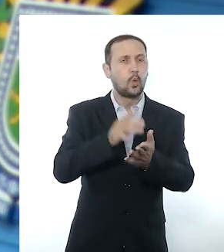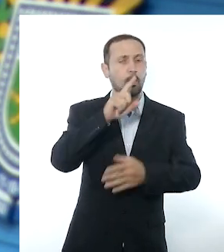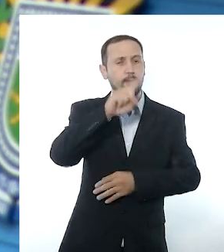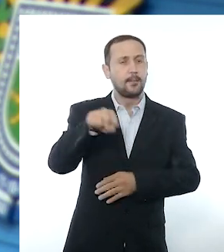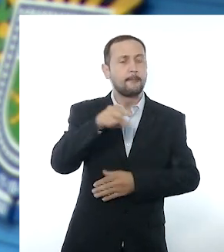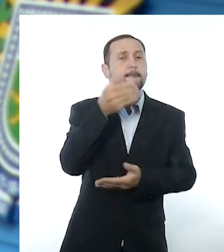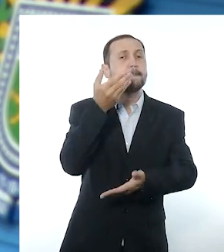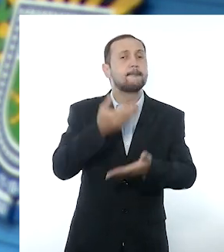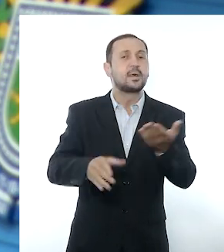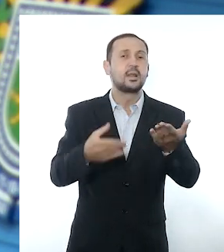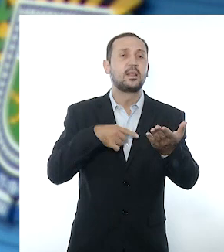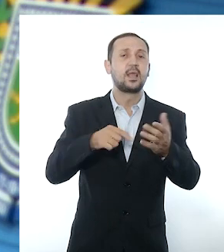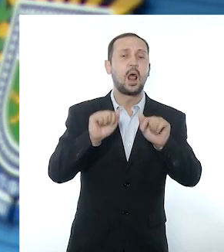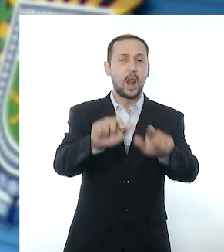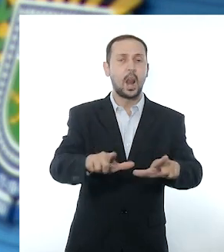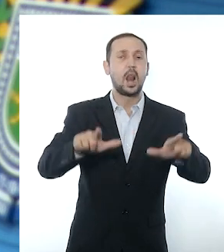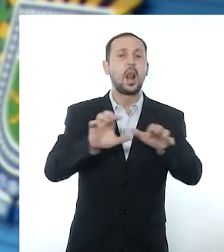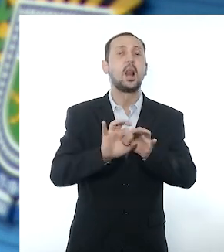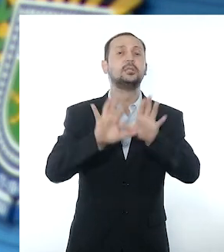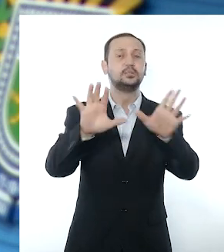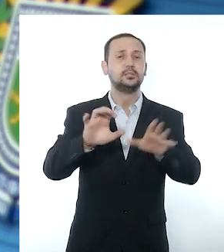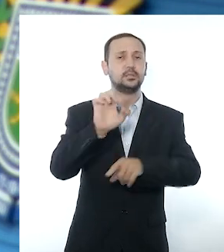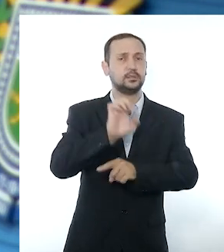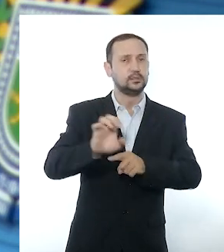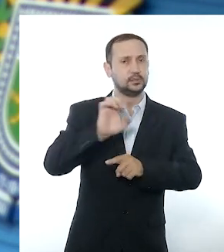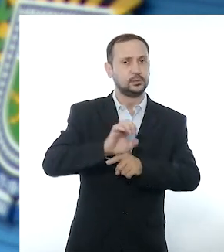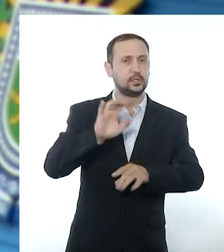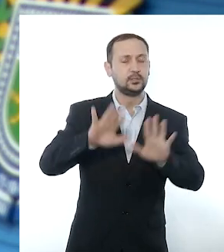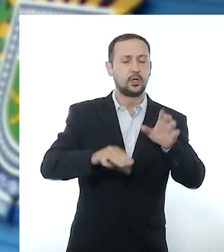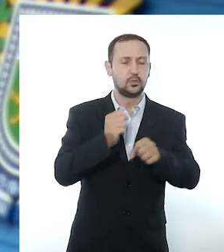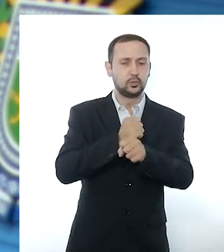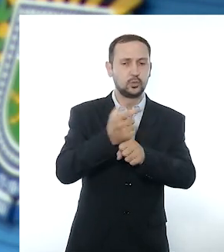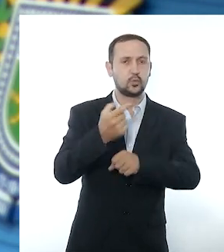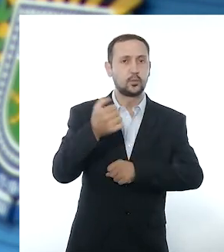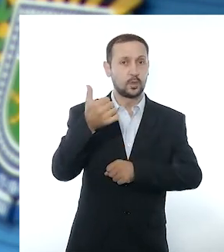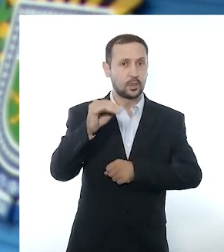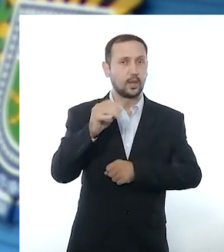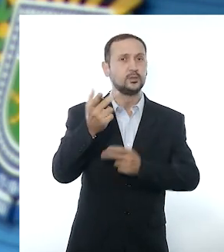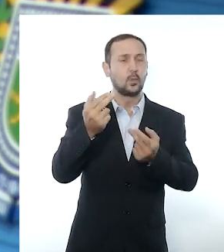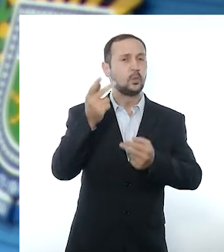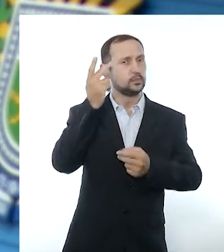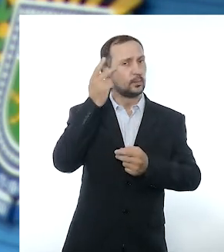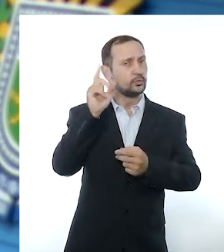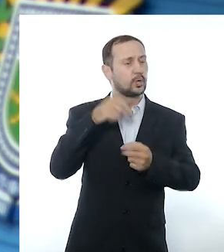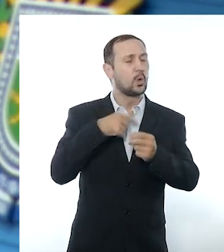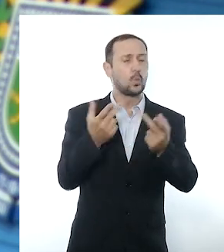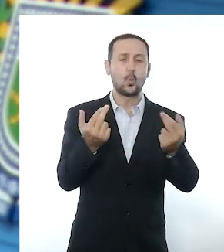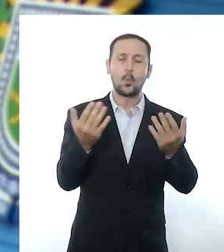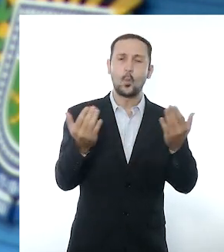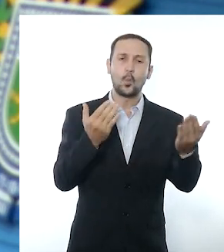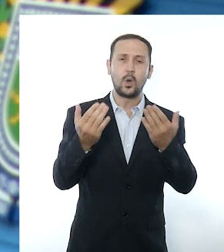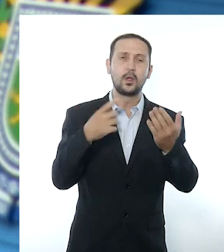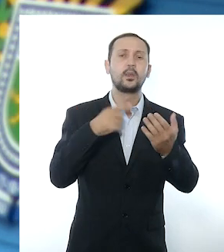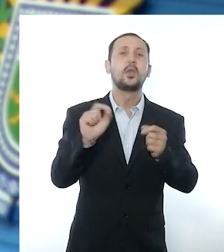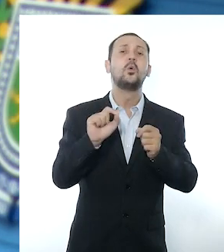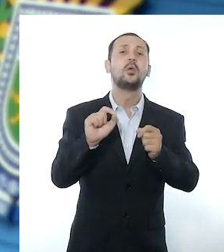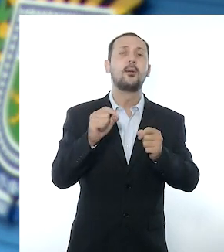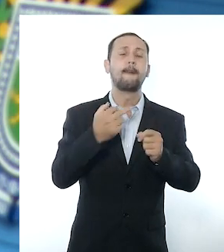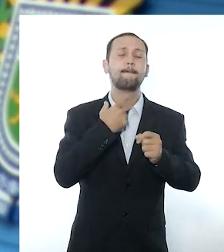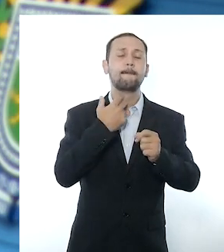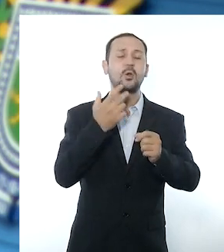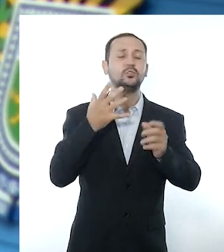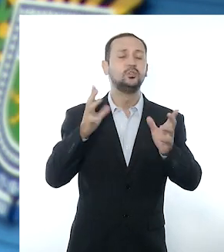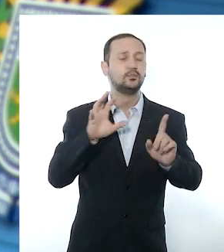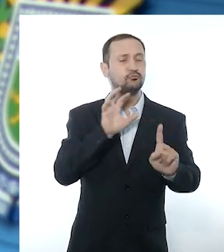licença estadual. Desde 2010, legislação similar já está em vigor no estado de São Paulo. As duas buscam reduzir